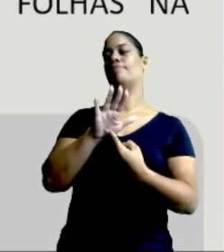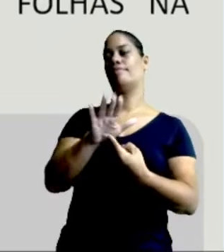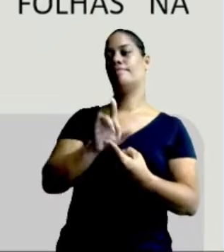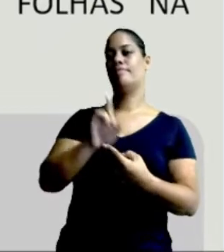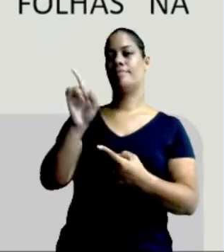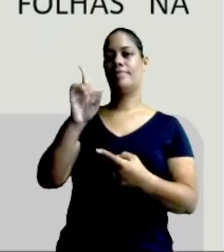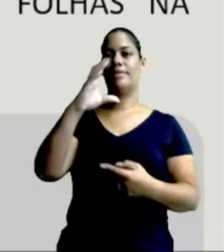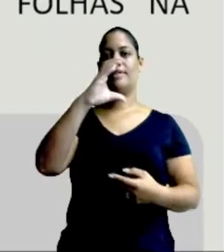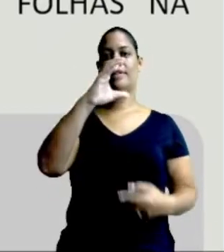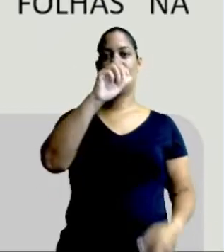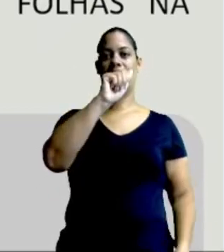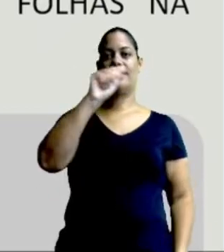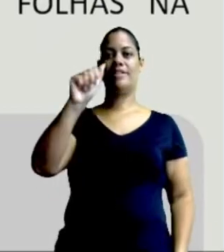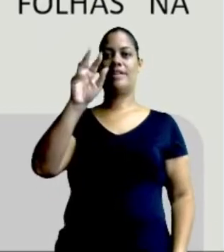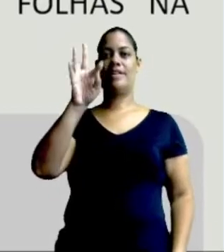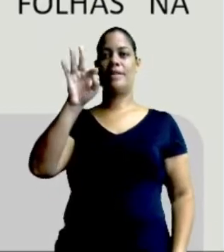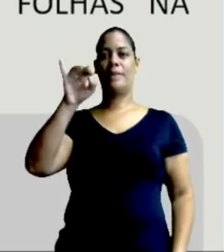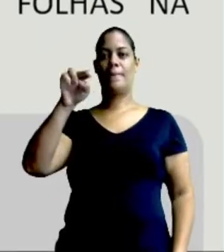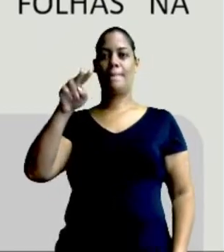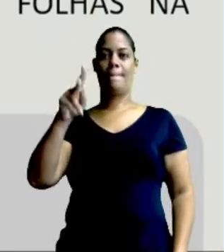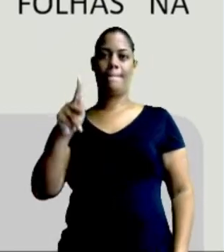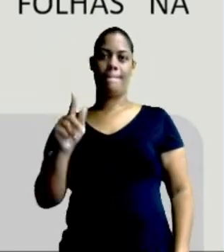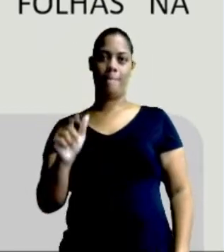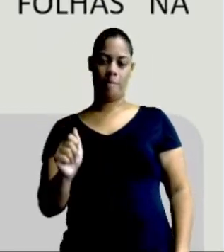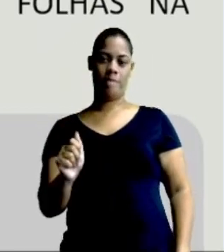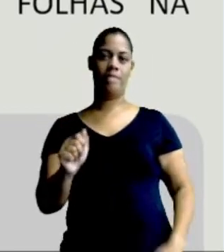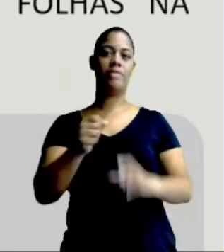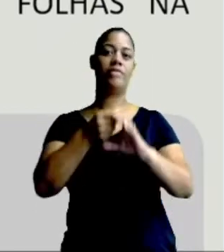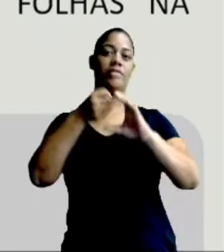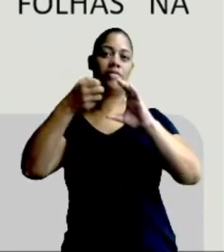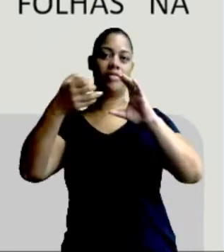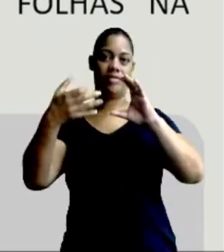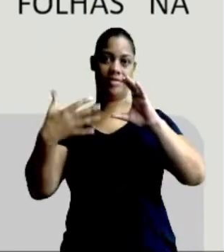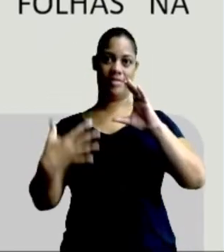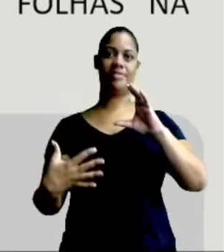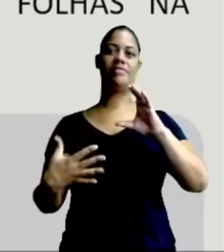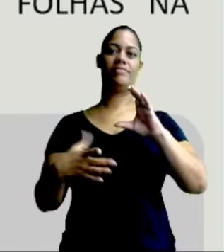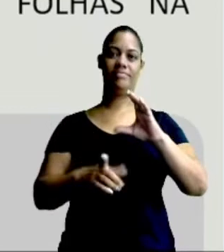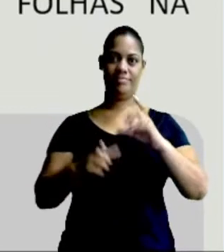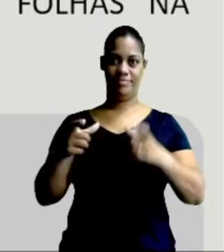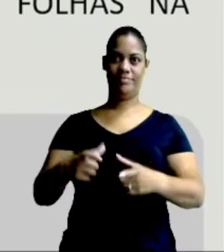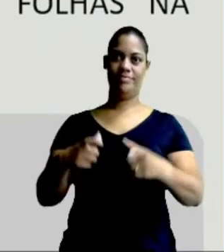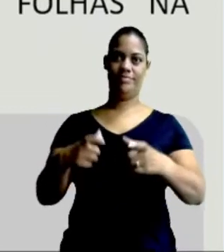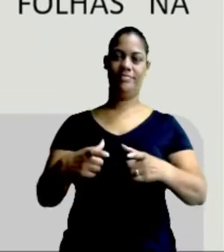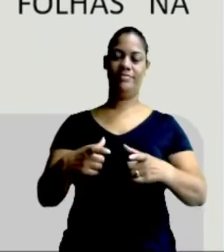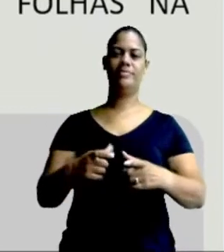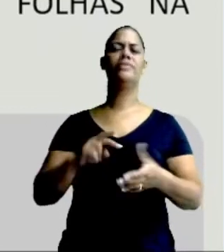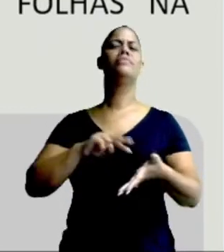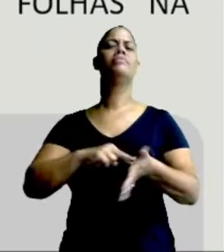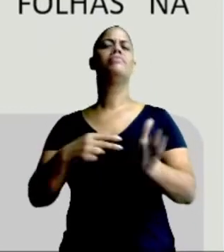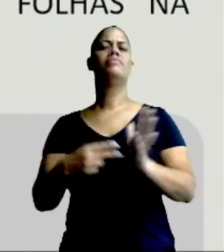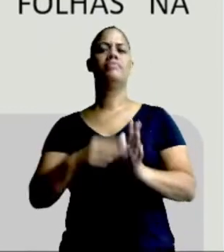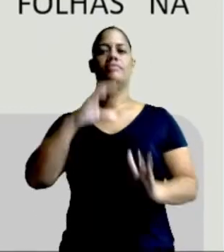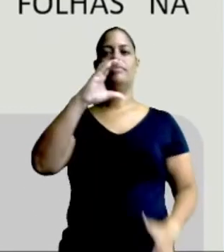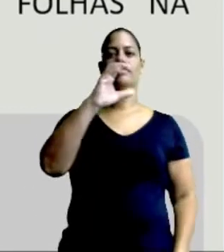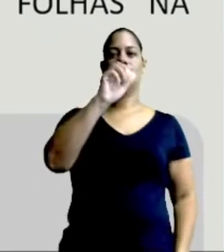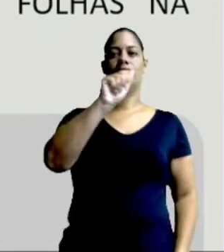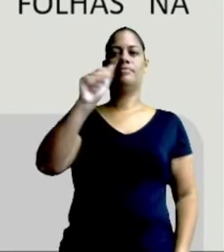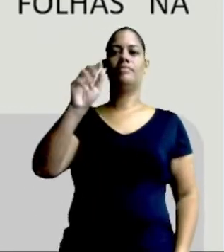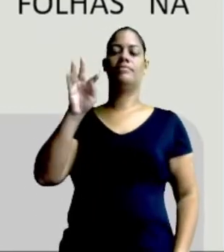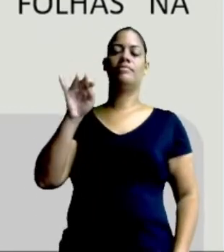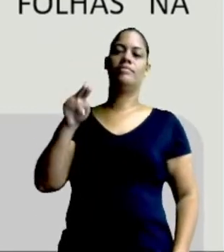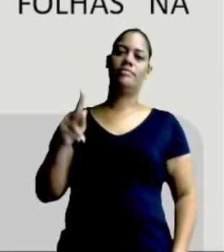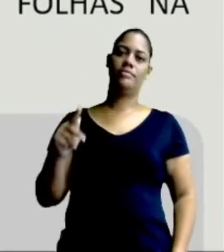a caatinga é a vegetação característica do semiárido. E o que é que significa